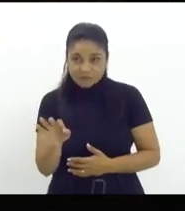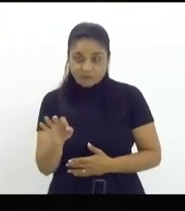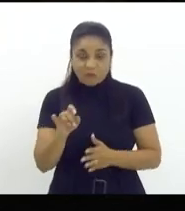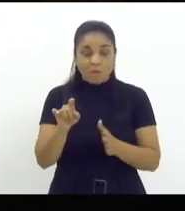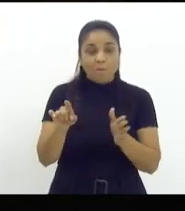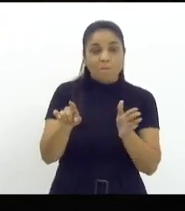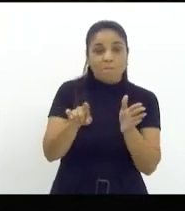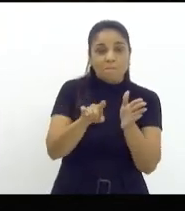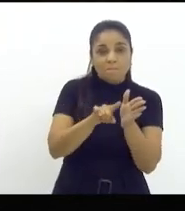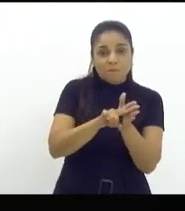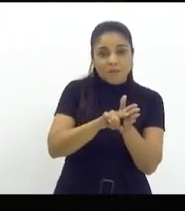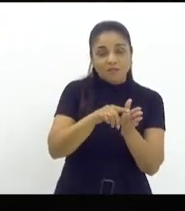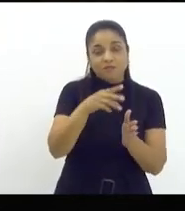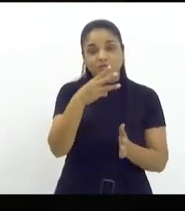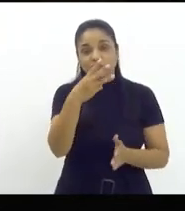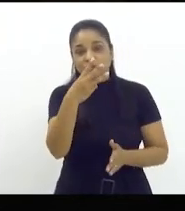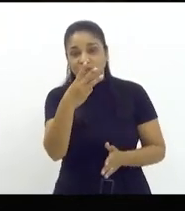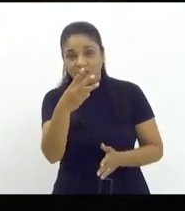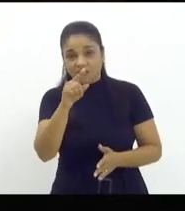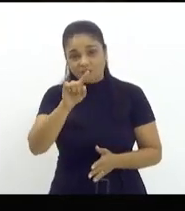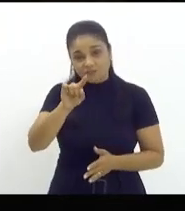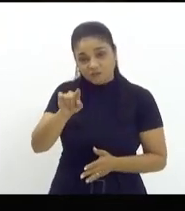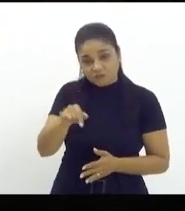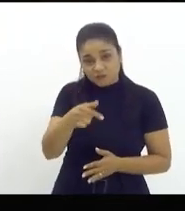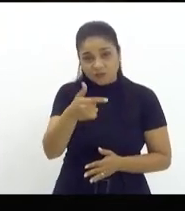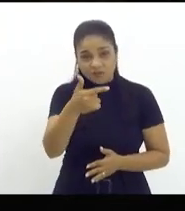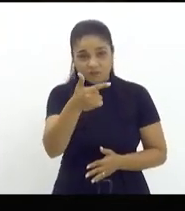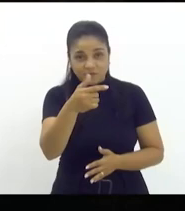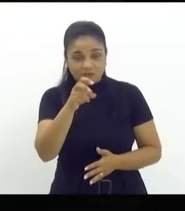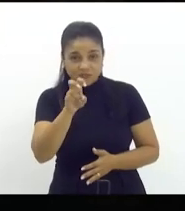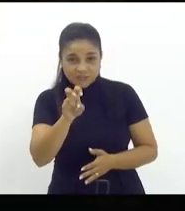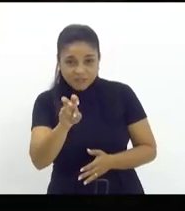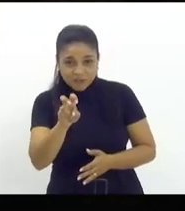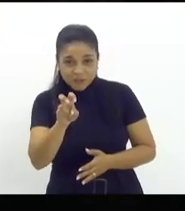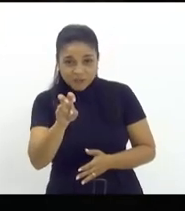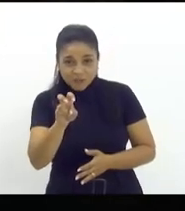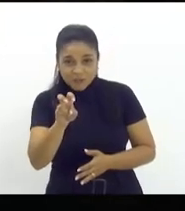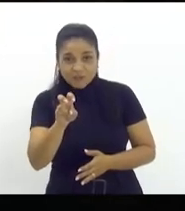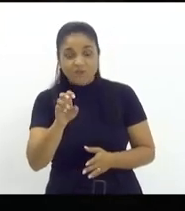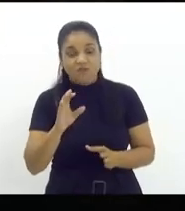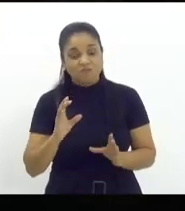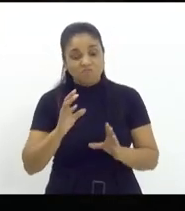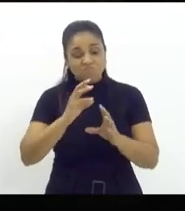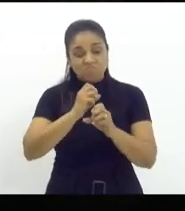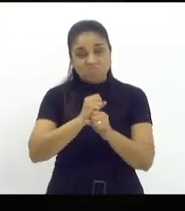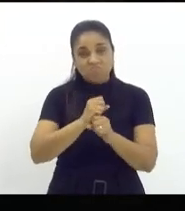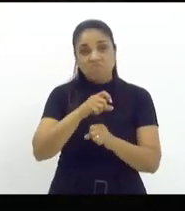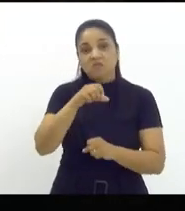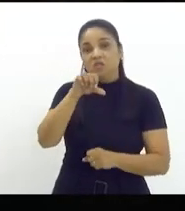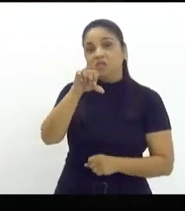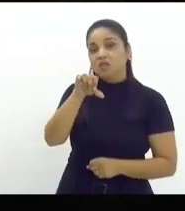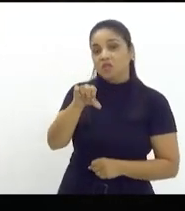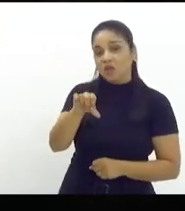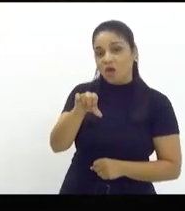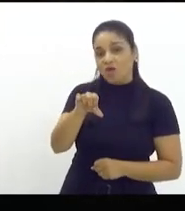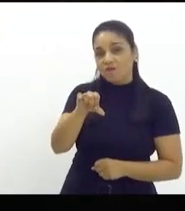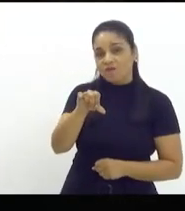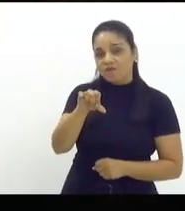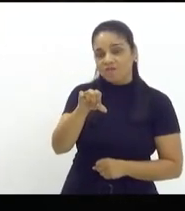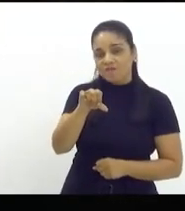- 3,25 da 9 então a taxa real de juro hoje é 9